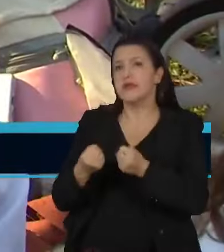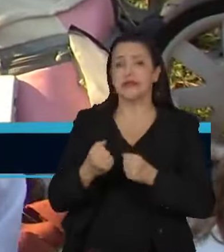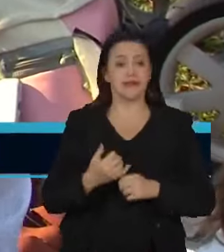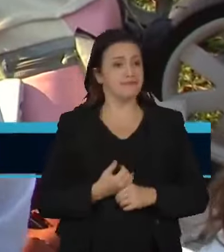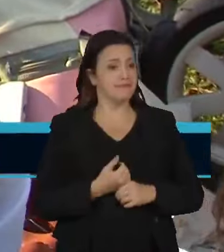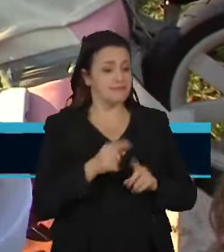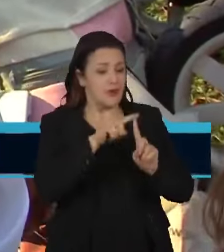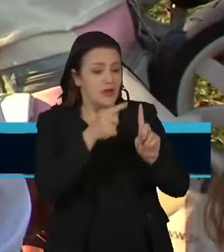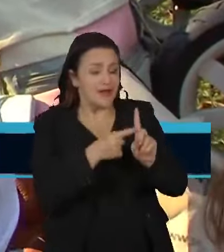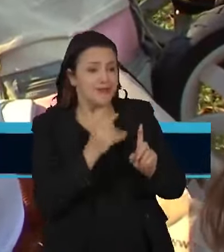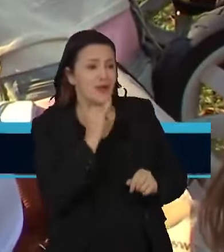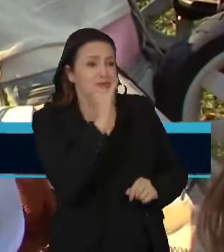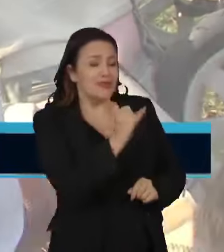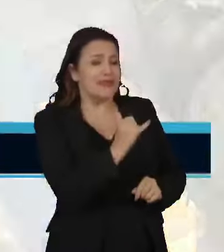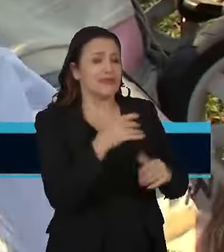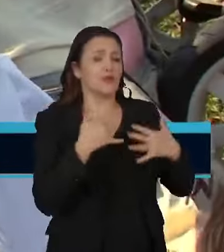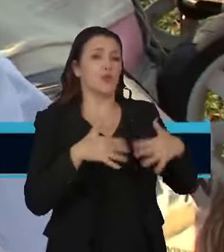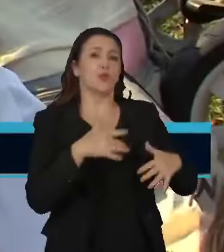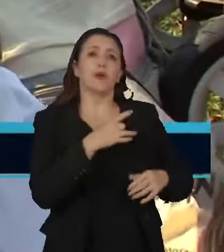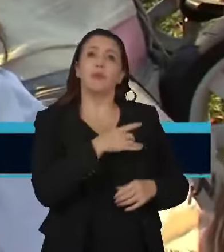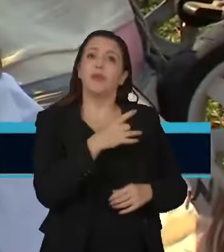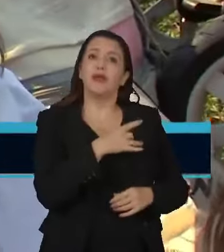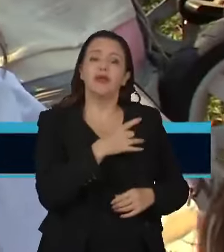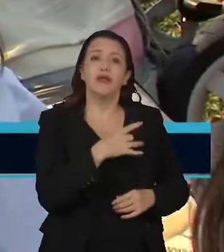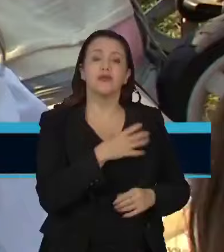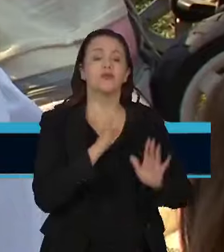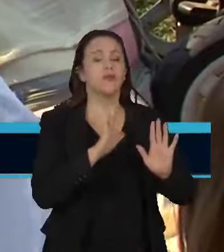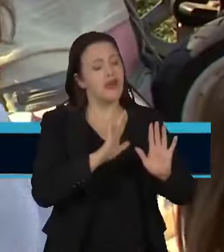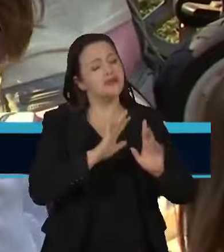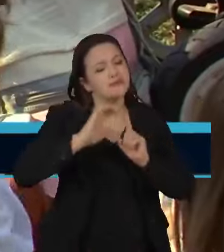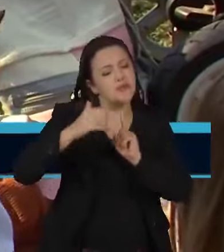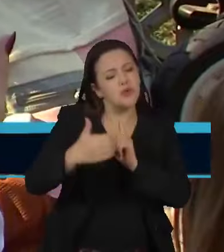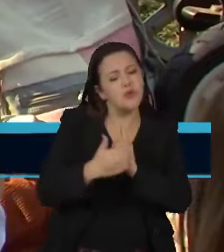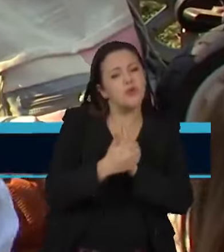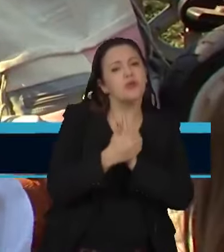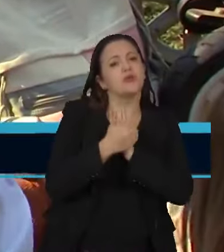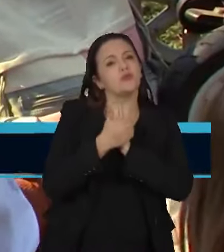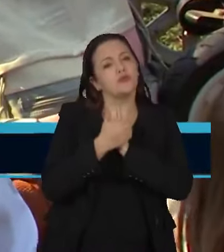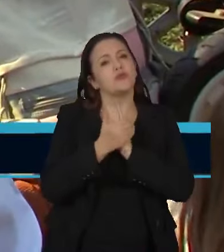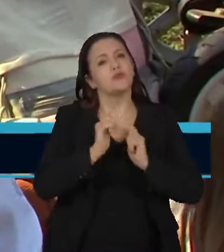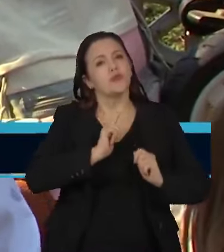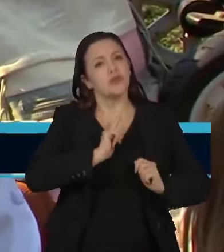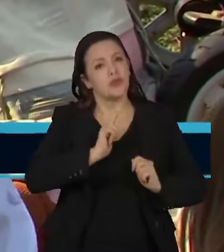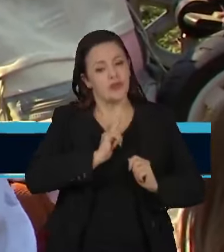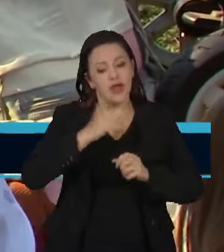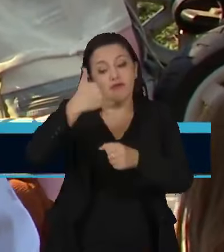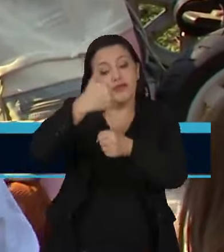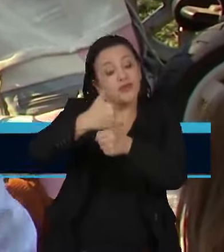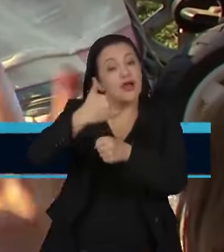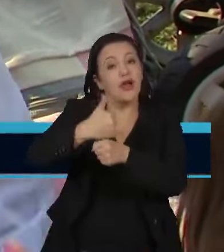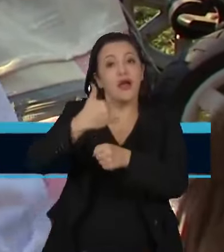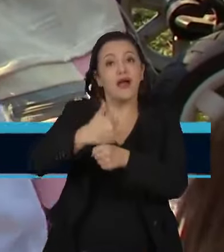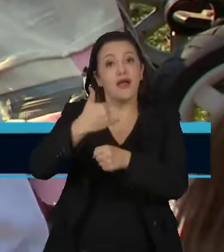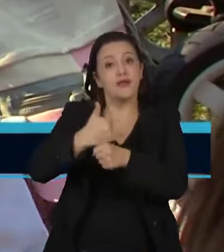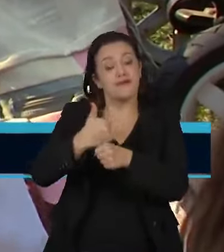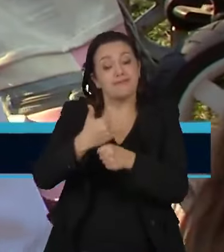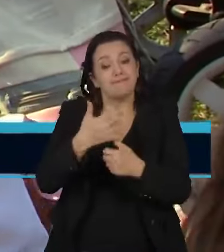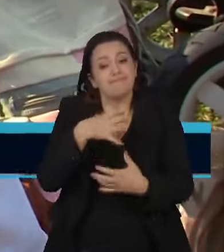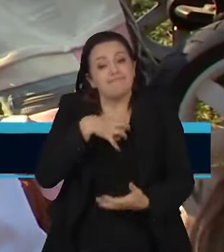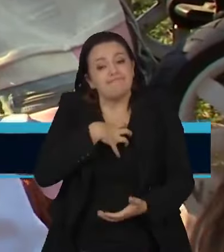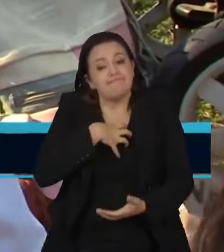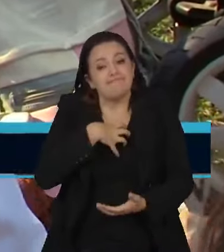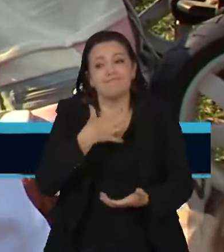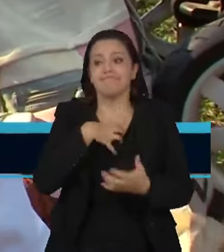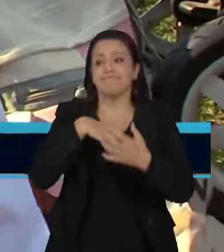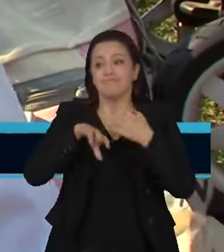minha gravidez eu tive medo né mas eu fui muito acolhida né o o meu chefe inclusive falou eu sinto muito que você tenha